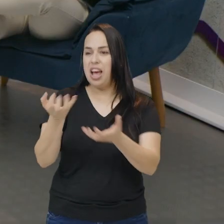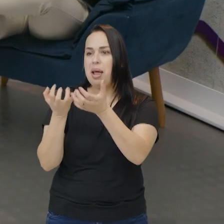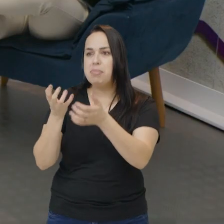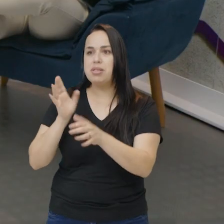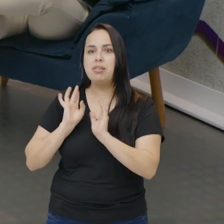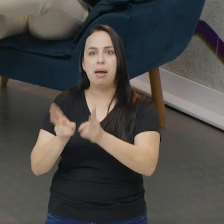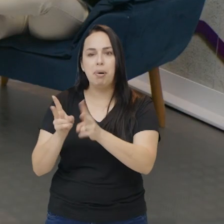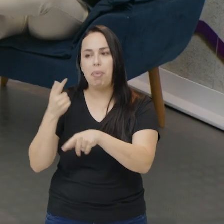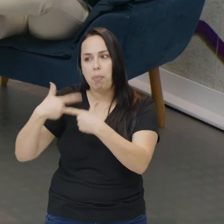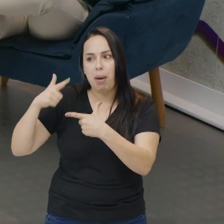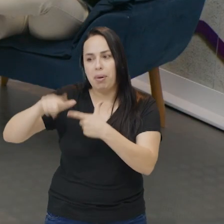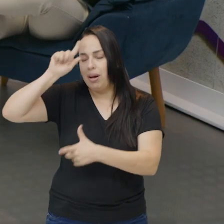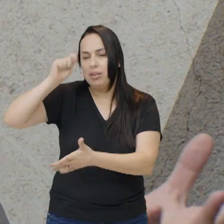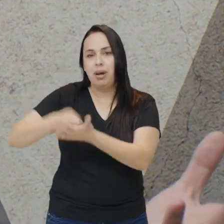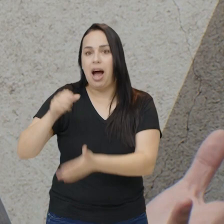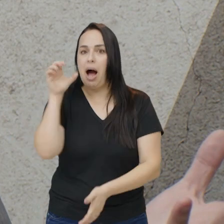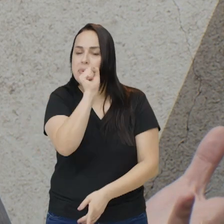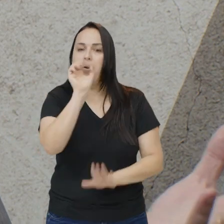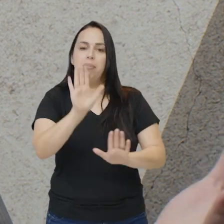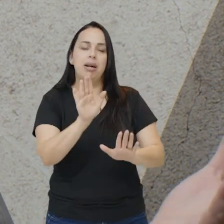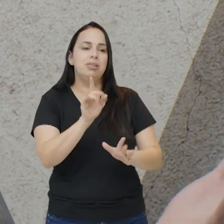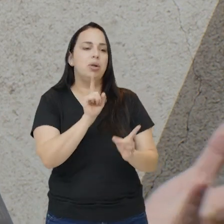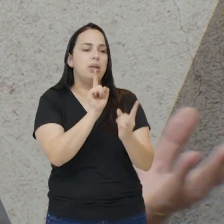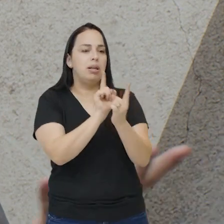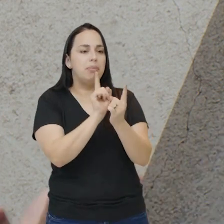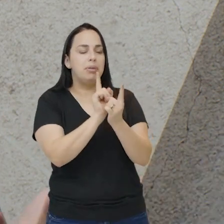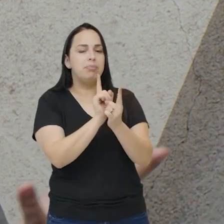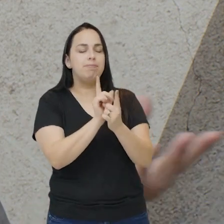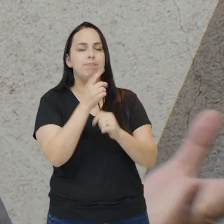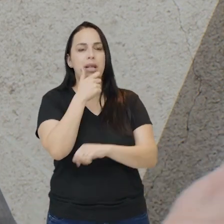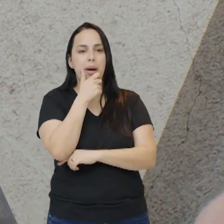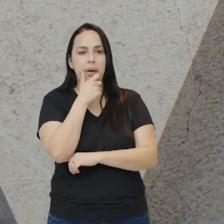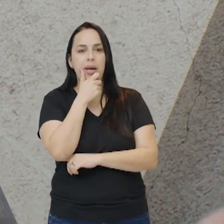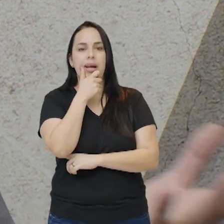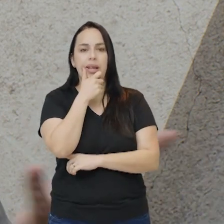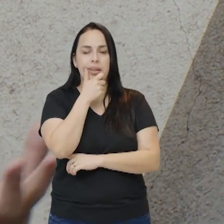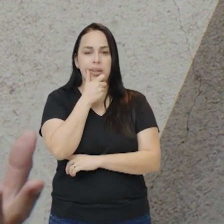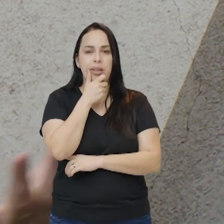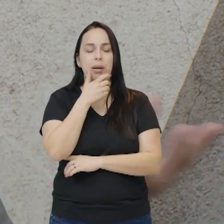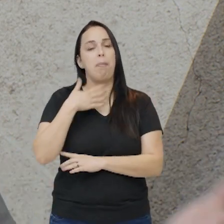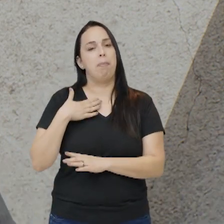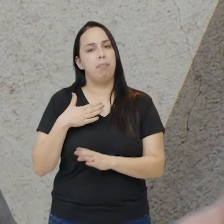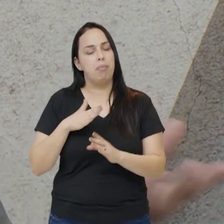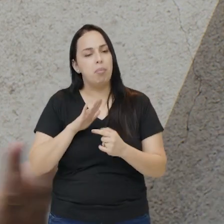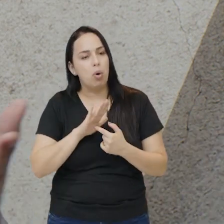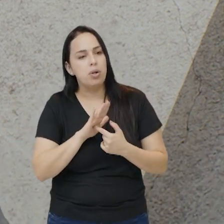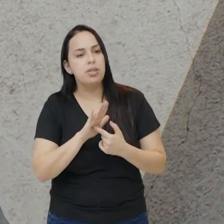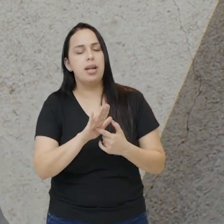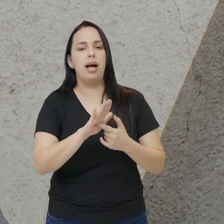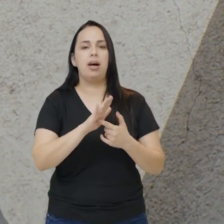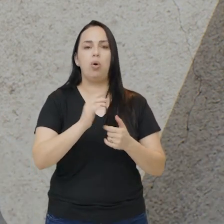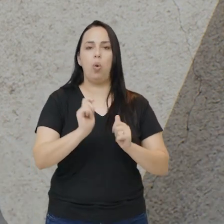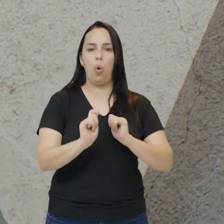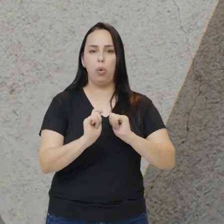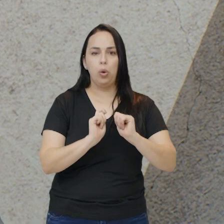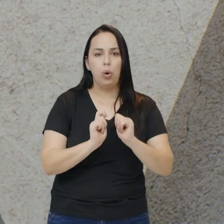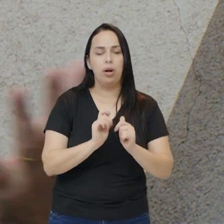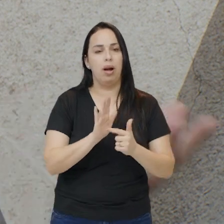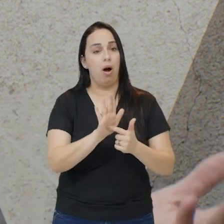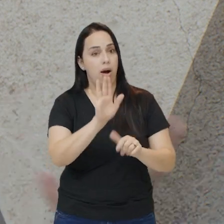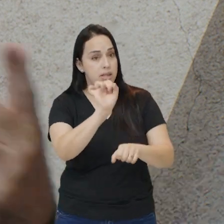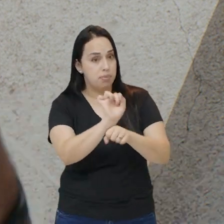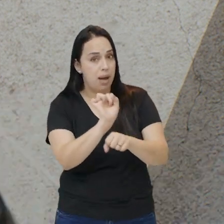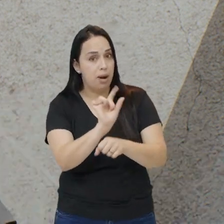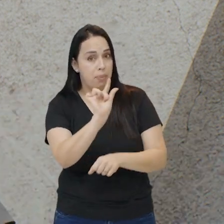não necessariamente é possível. Então, o atendente tem que estar preparado para também transcrever essa questão emocional para o cliente. Olha,